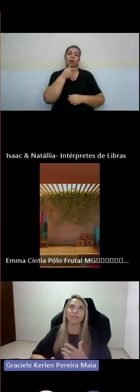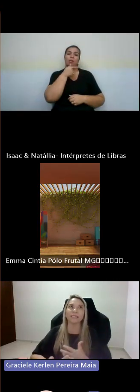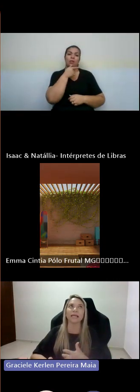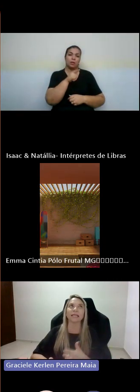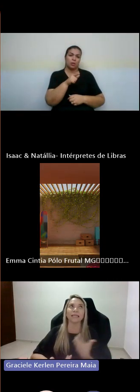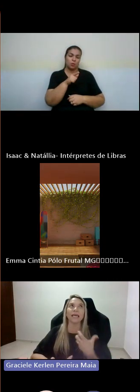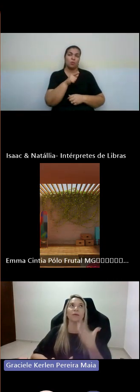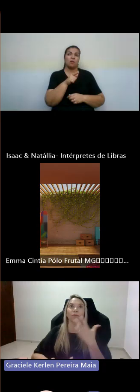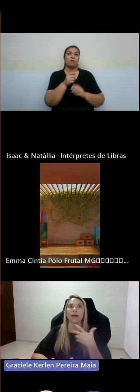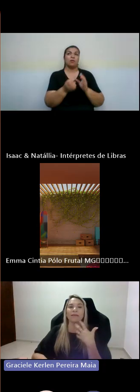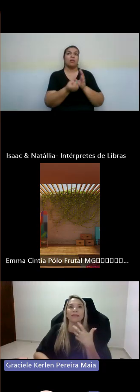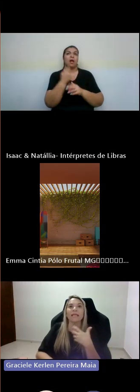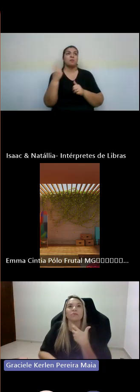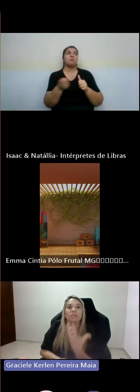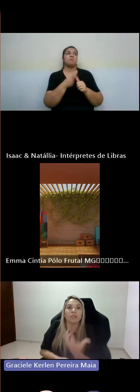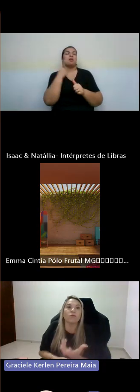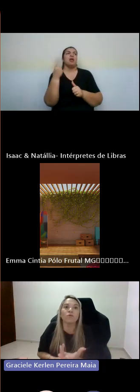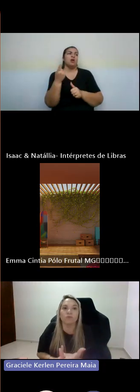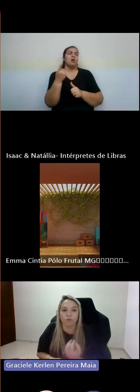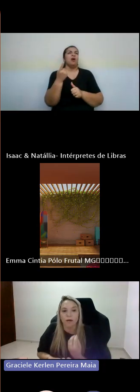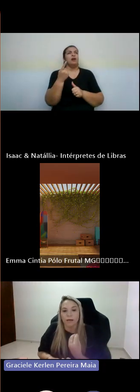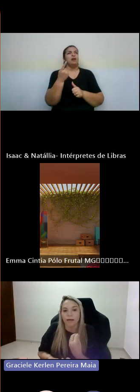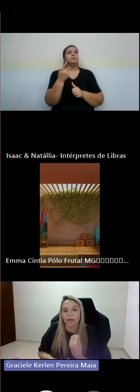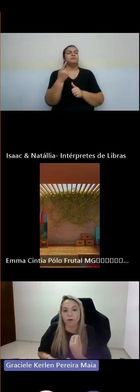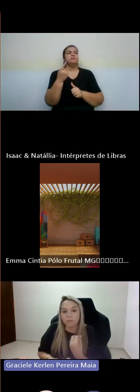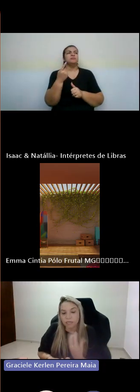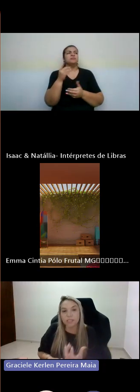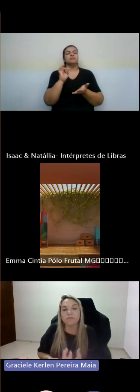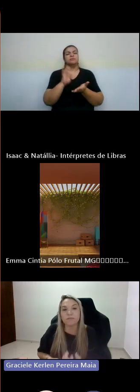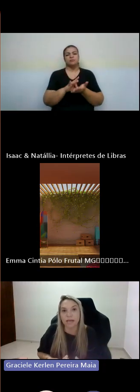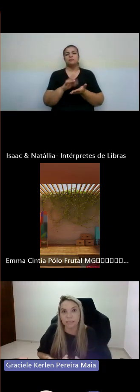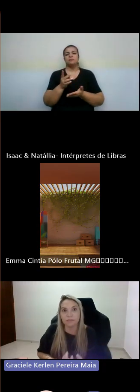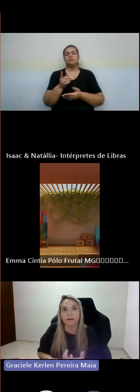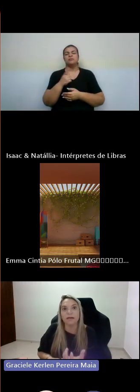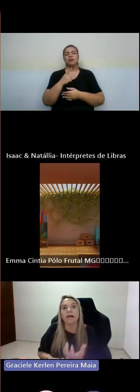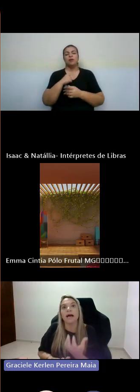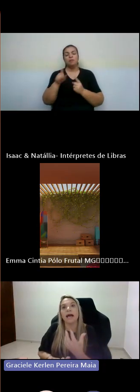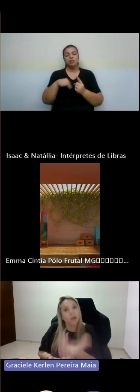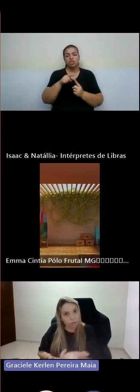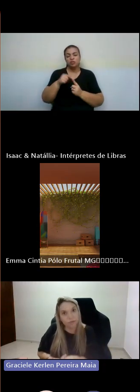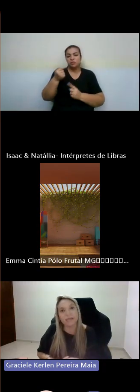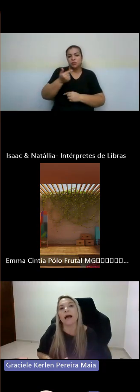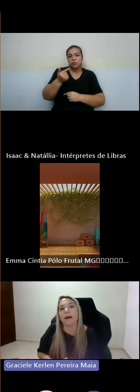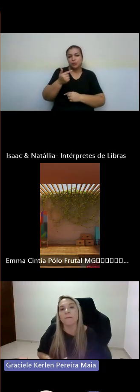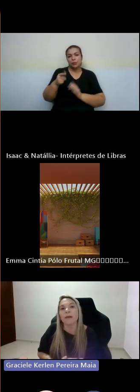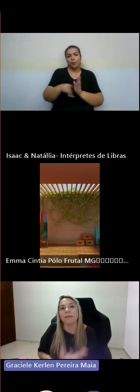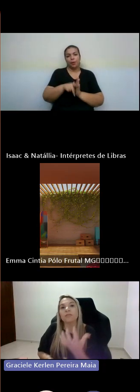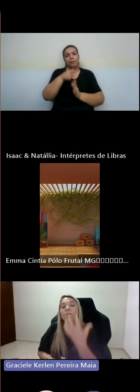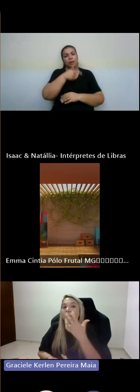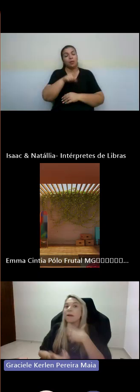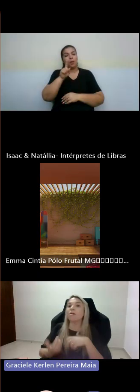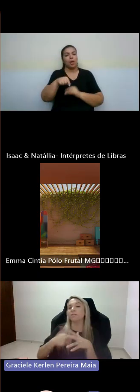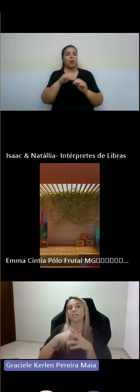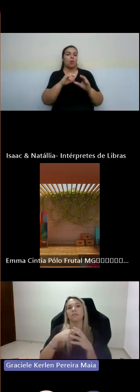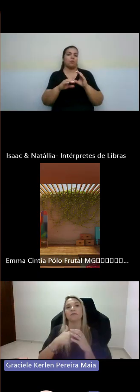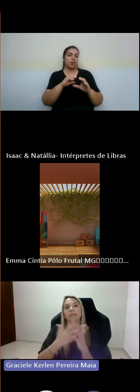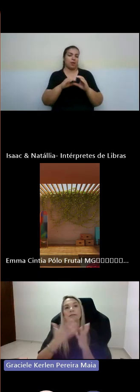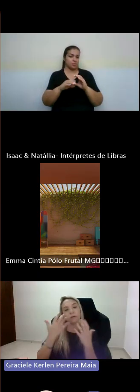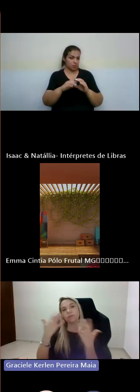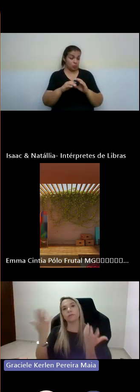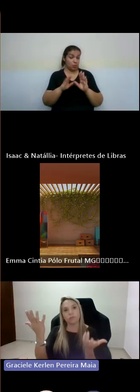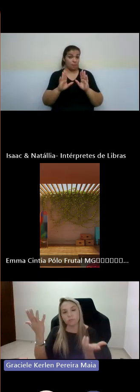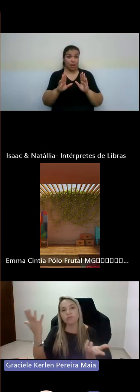foi, mas assim, ela tem, na verdade, é um segundo objetivo da língua, é comunicar. Mas o primeiro